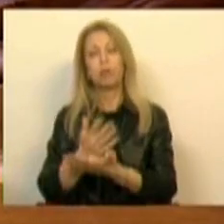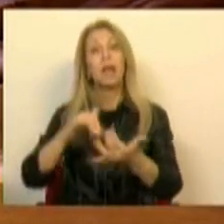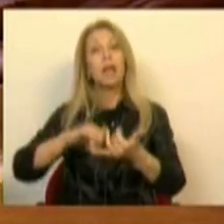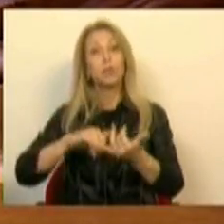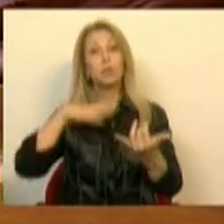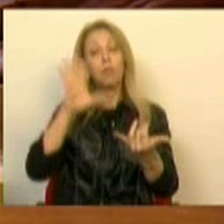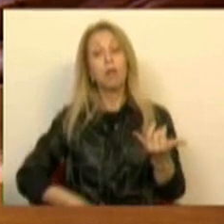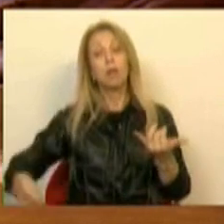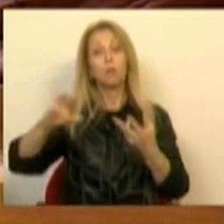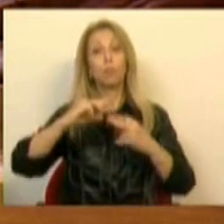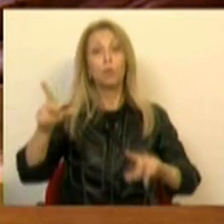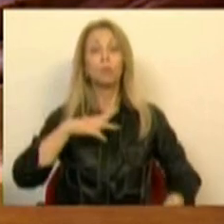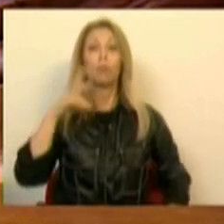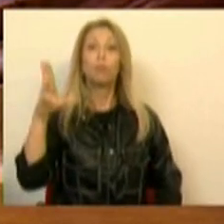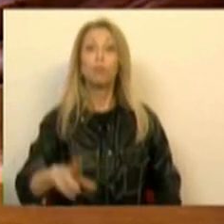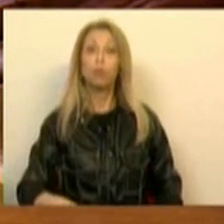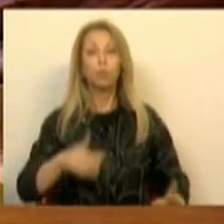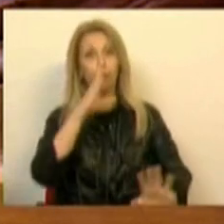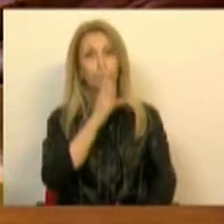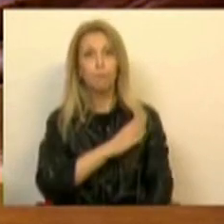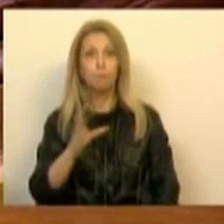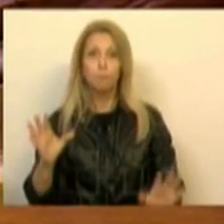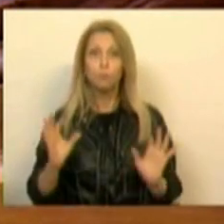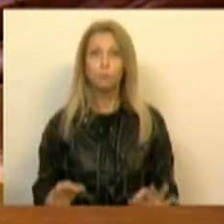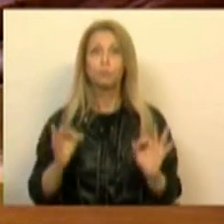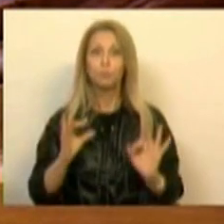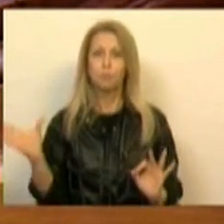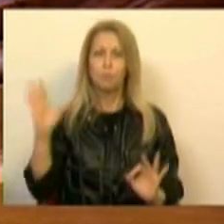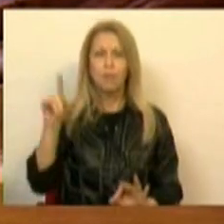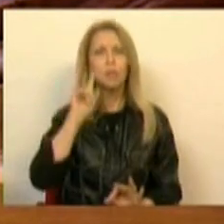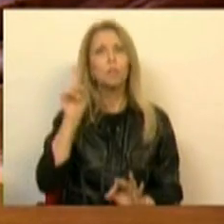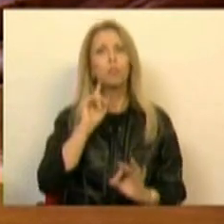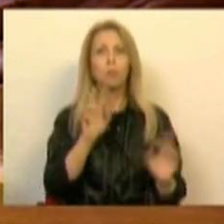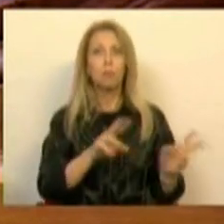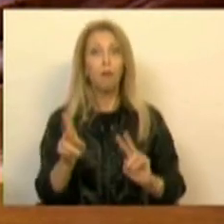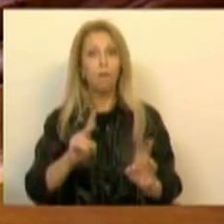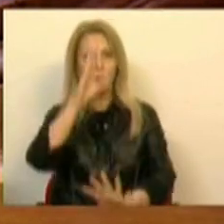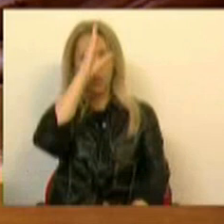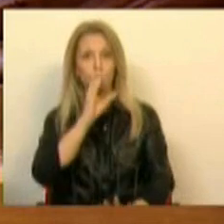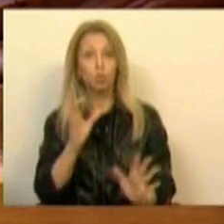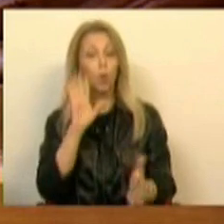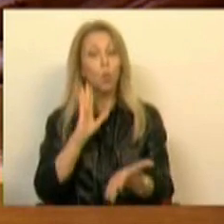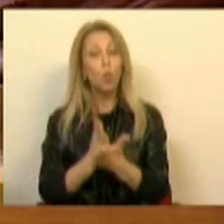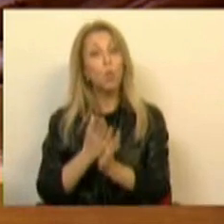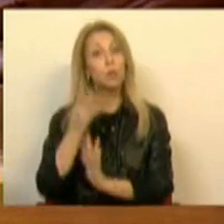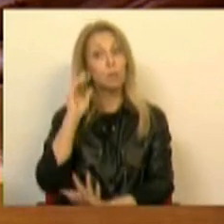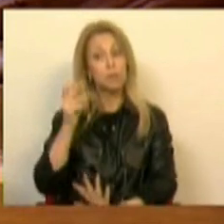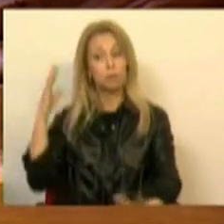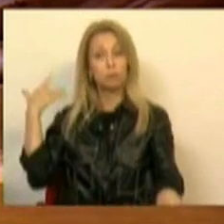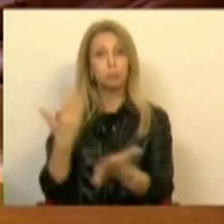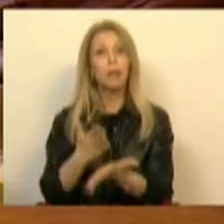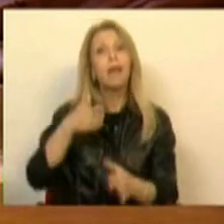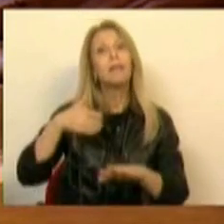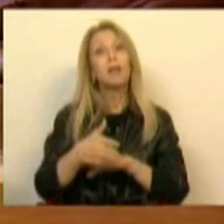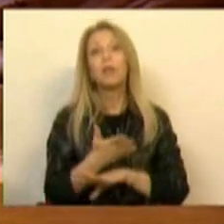Municípios Portugueses a concretização da mais importante reforma do Estado das últimas décadas, através da